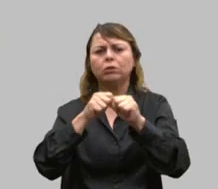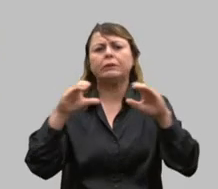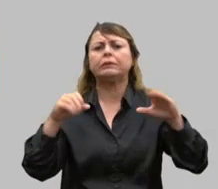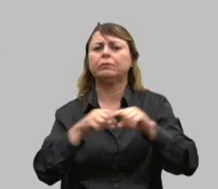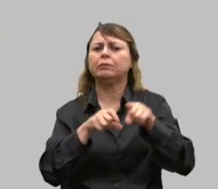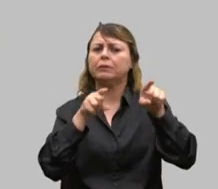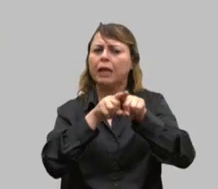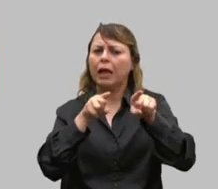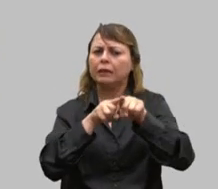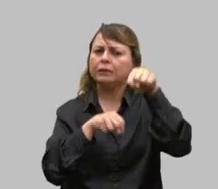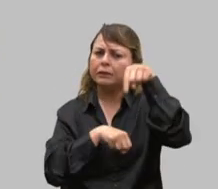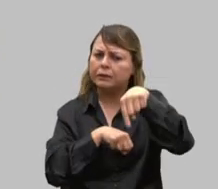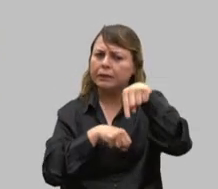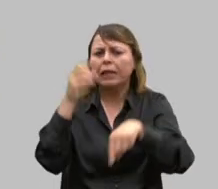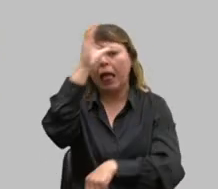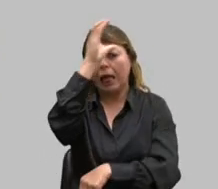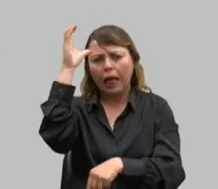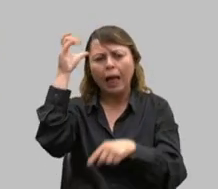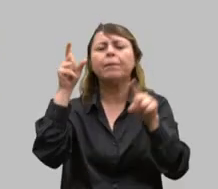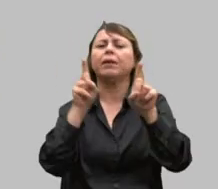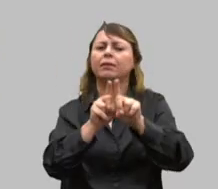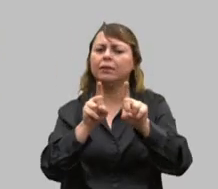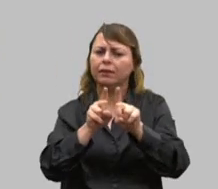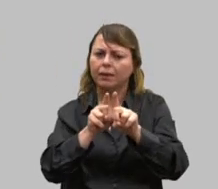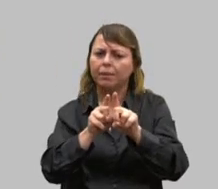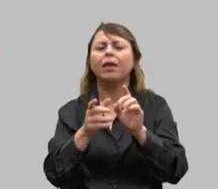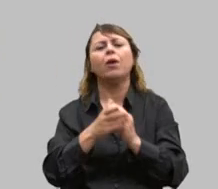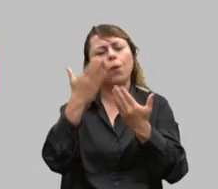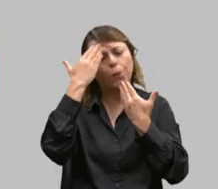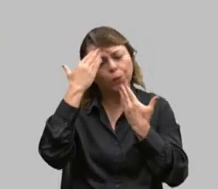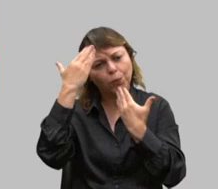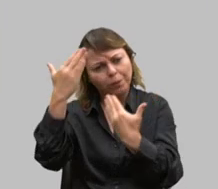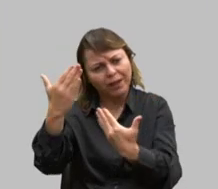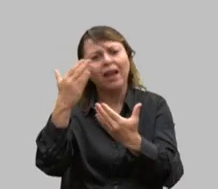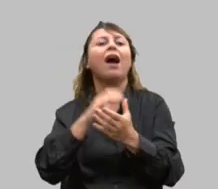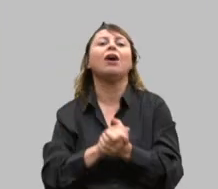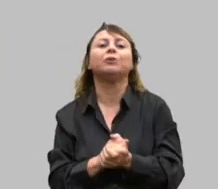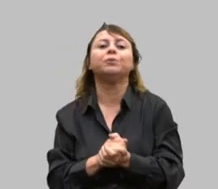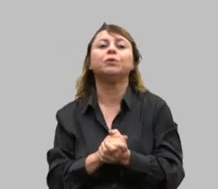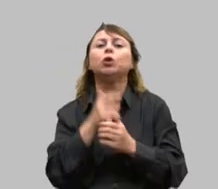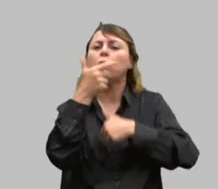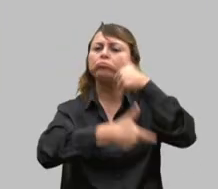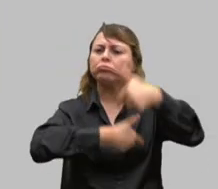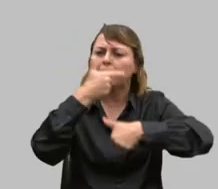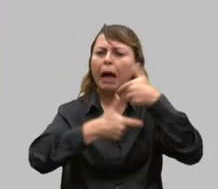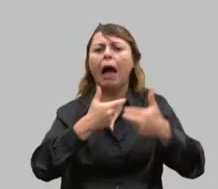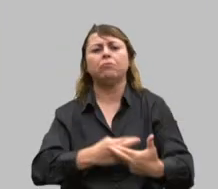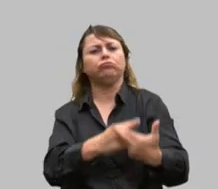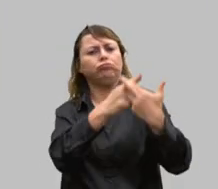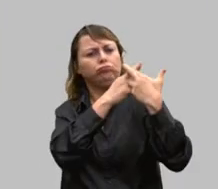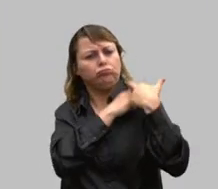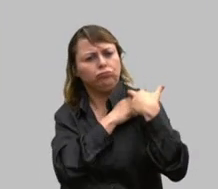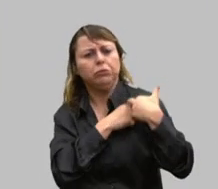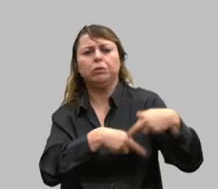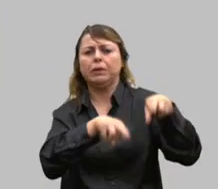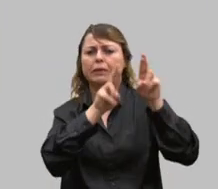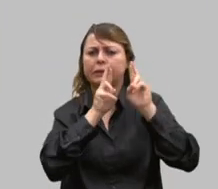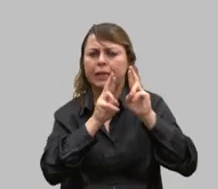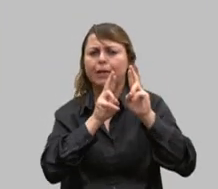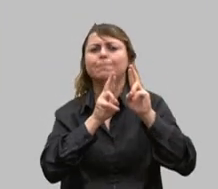de coordenação Marcelo e Vanessa o meu muito obrigado que bom trabalho responsabilidade e zelo